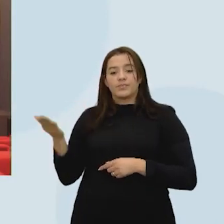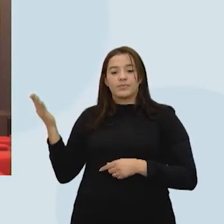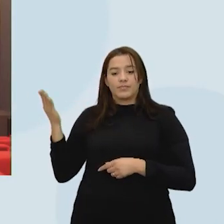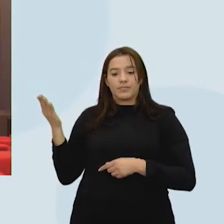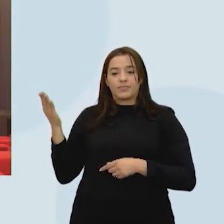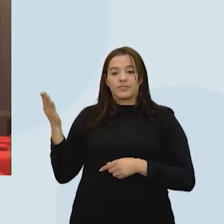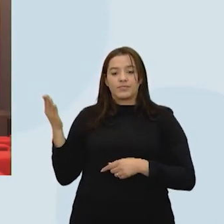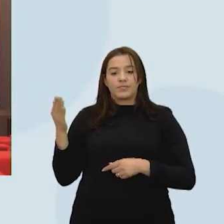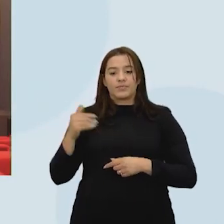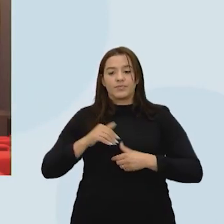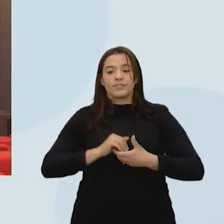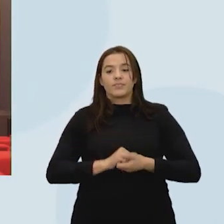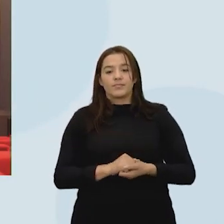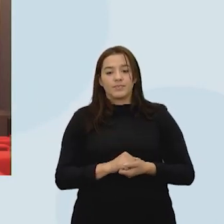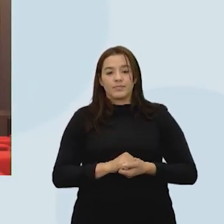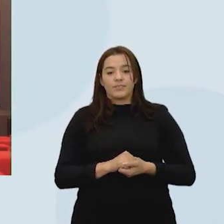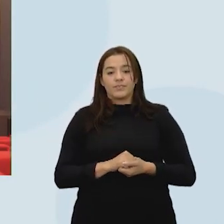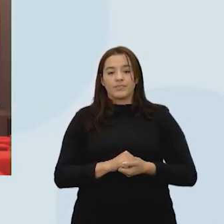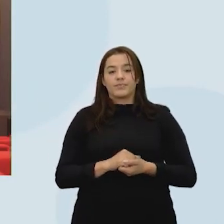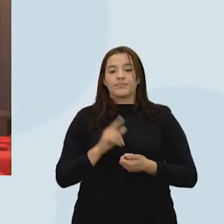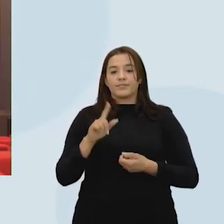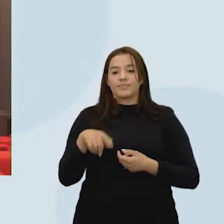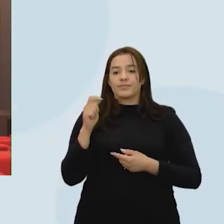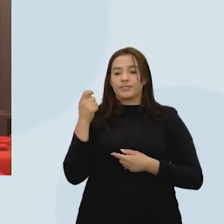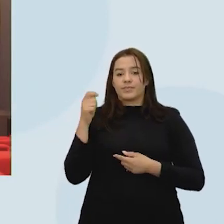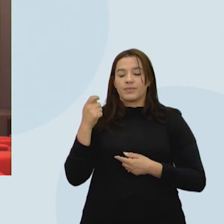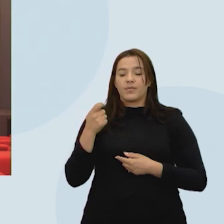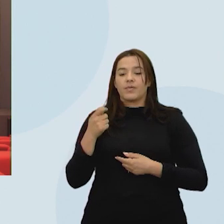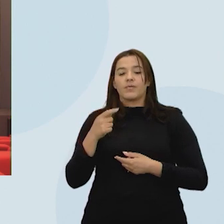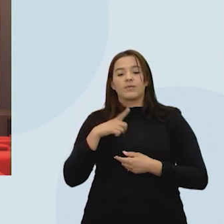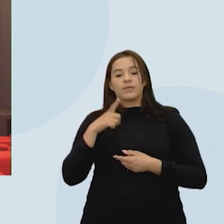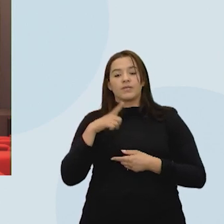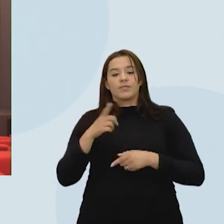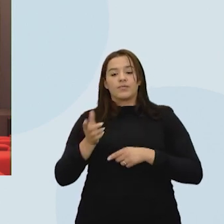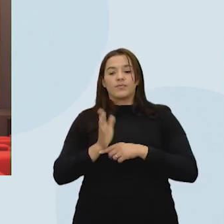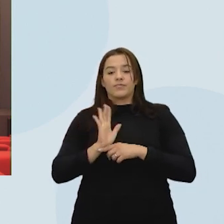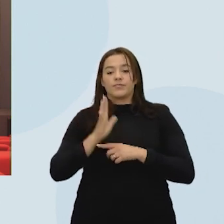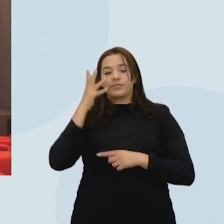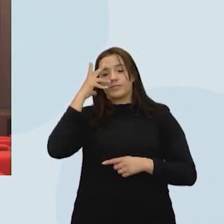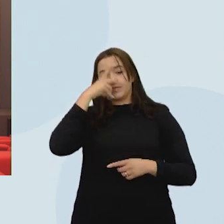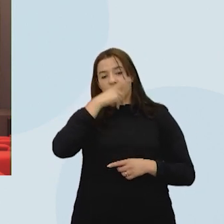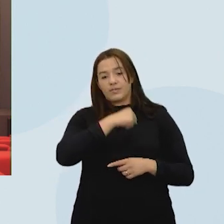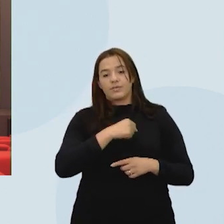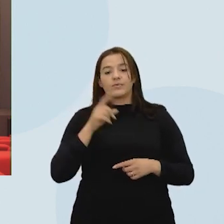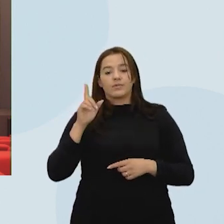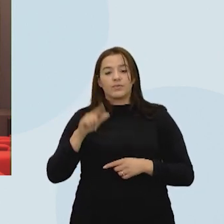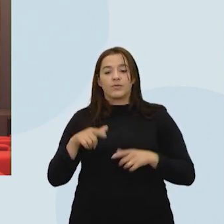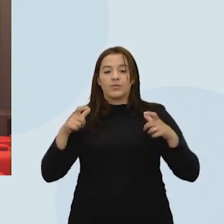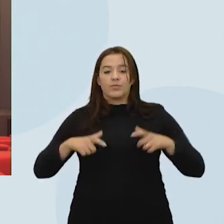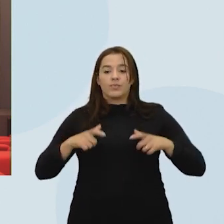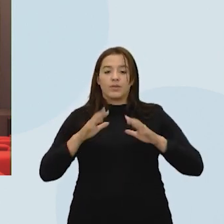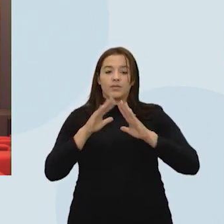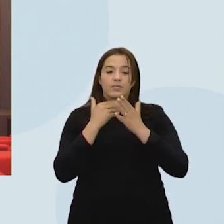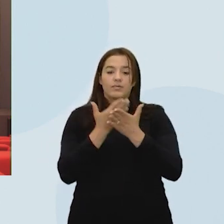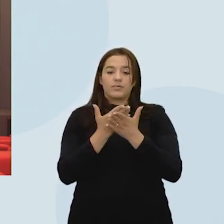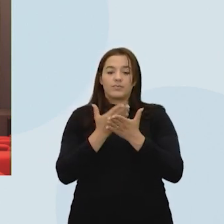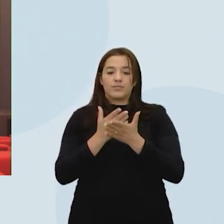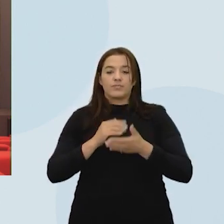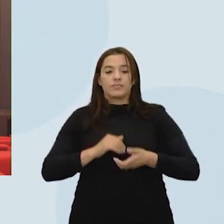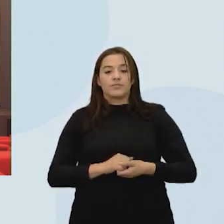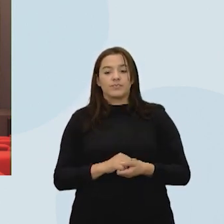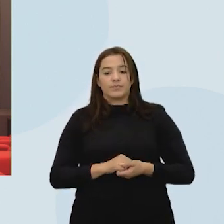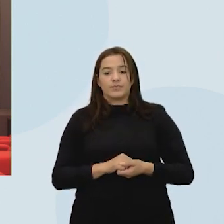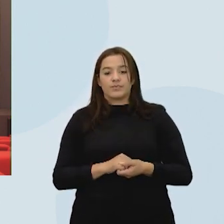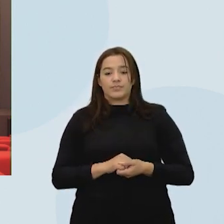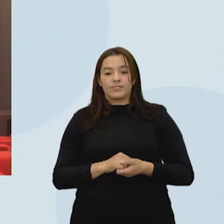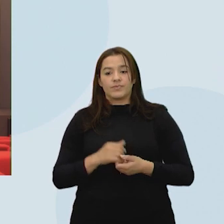Seus Olhos quanto à ditadura na Argentina, inclusive ganhou Oscar, e um filme lindo, maravilhoso, que se passa no ambiente escolar, Isso, que é do